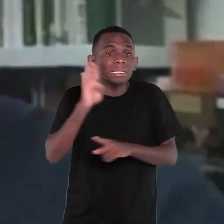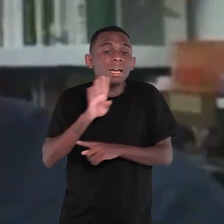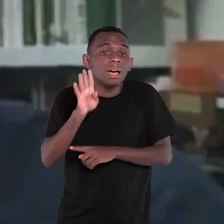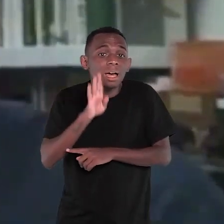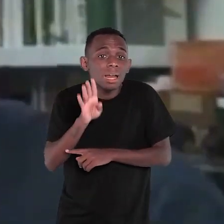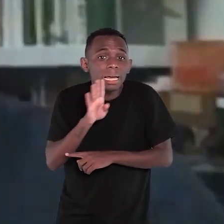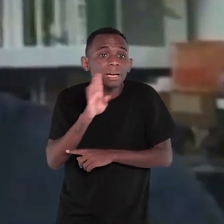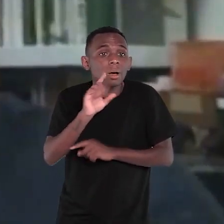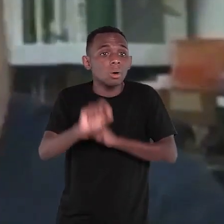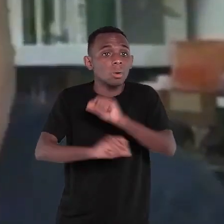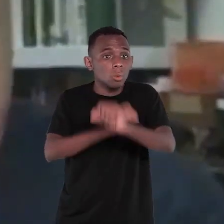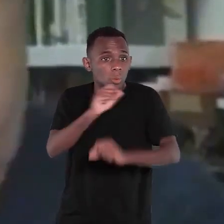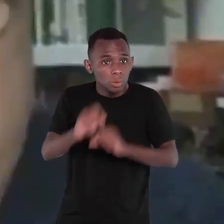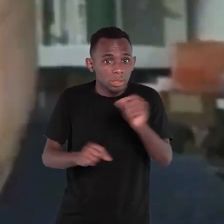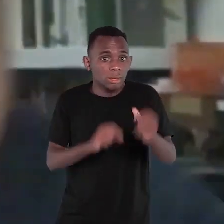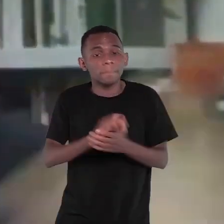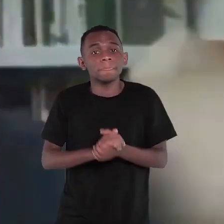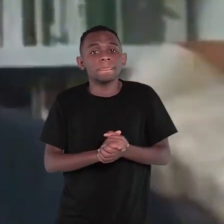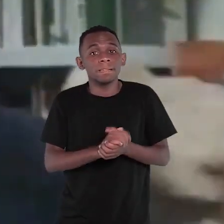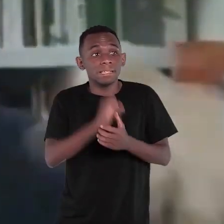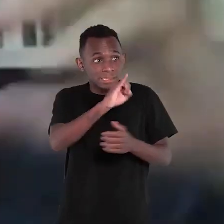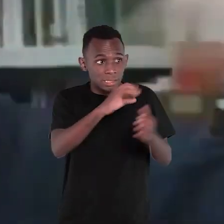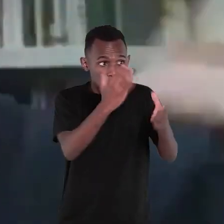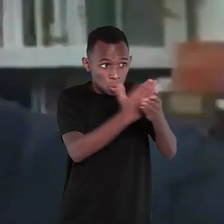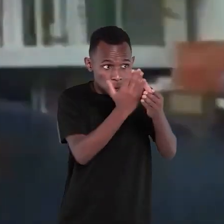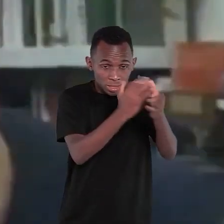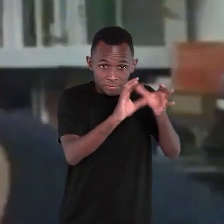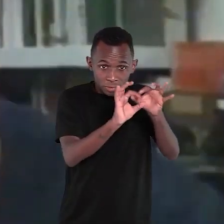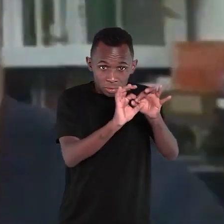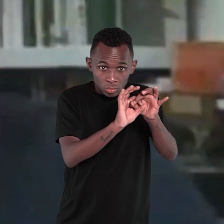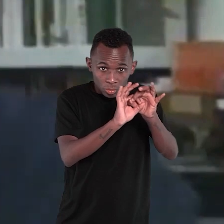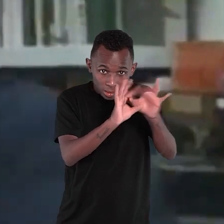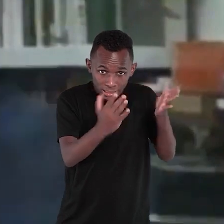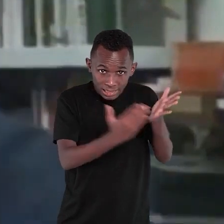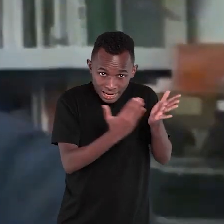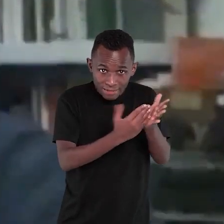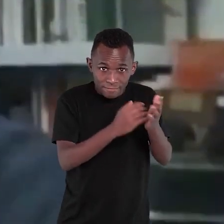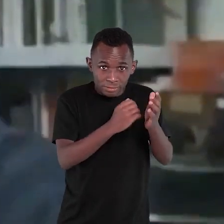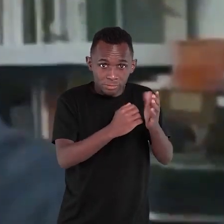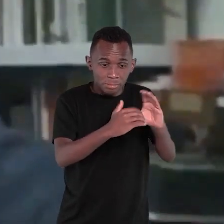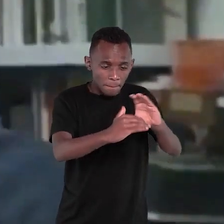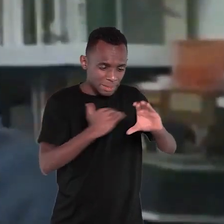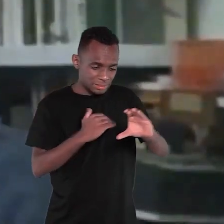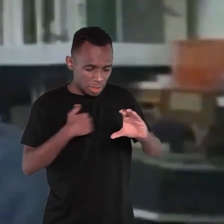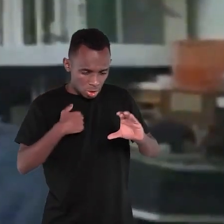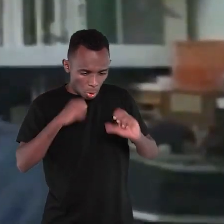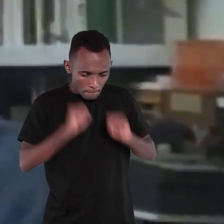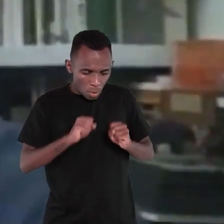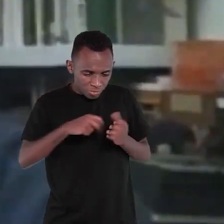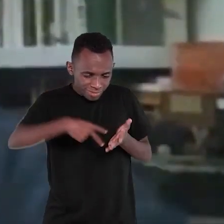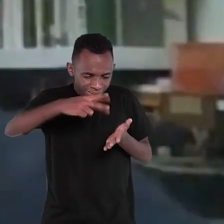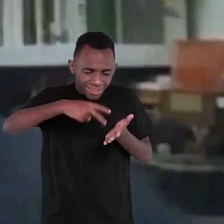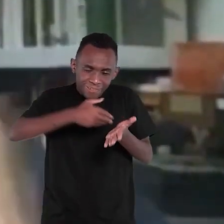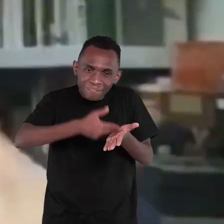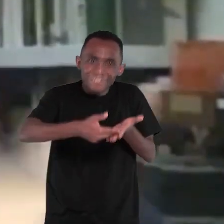faz a reserva e quando o livro está disponível, você recebe uma mensagem, teu livro está disponível, está lá, pode ler, né? Então, a